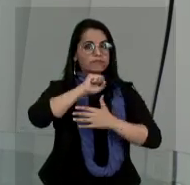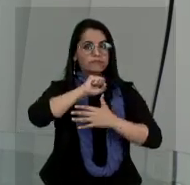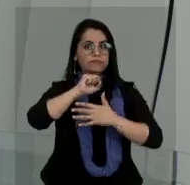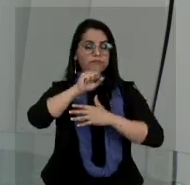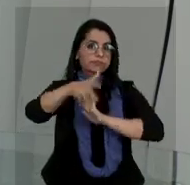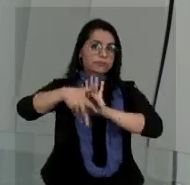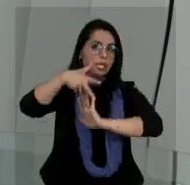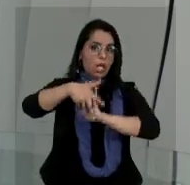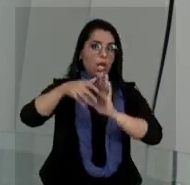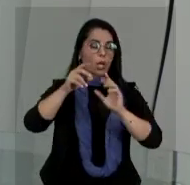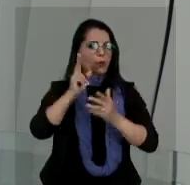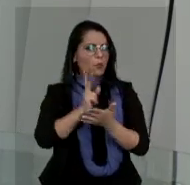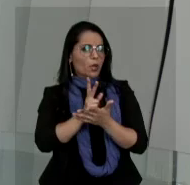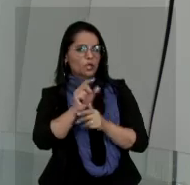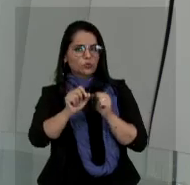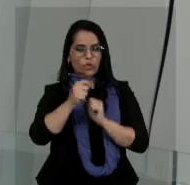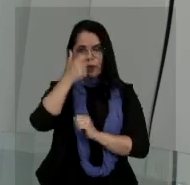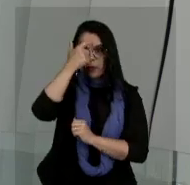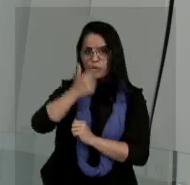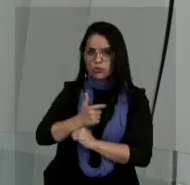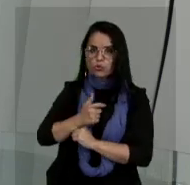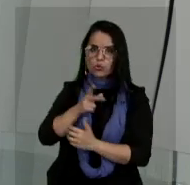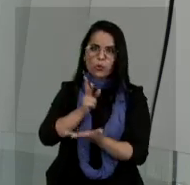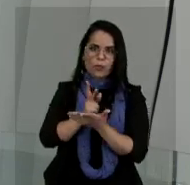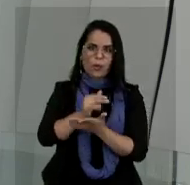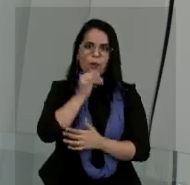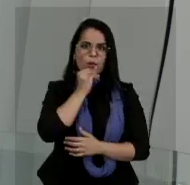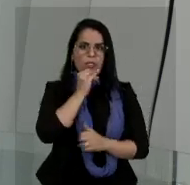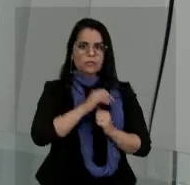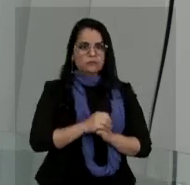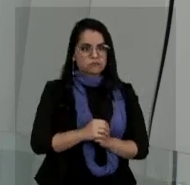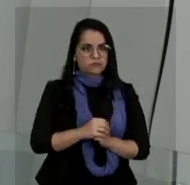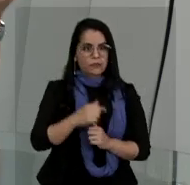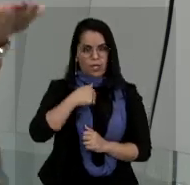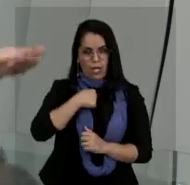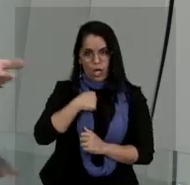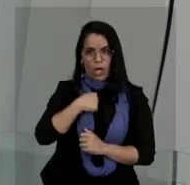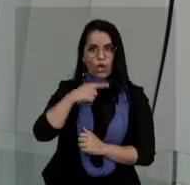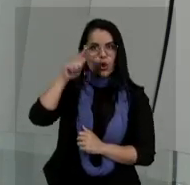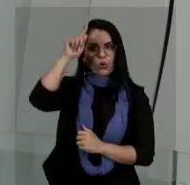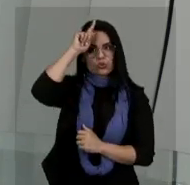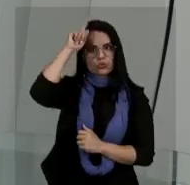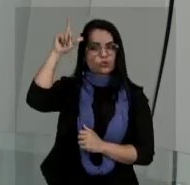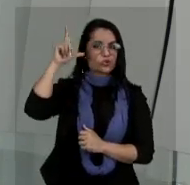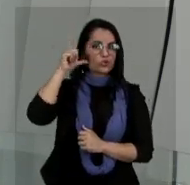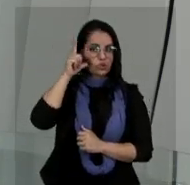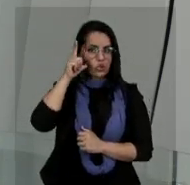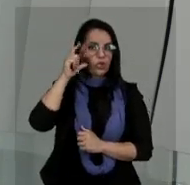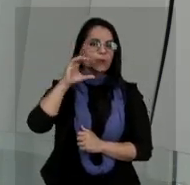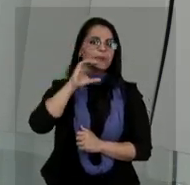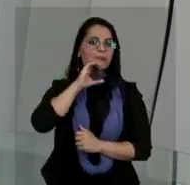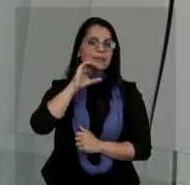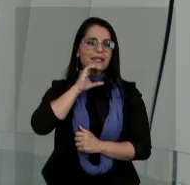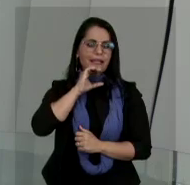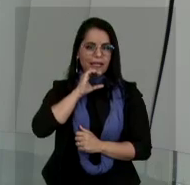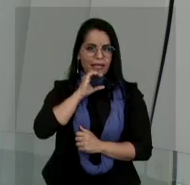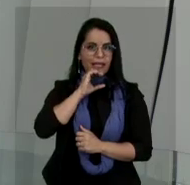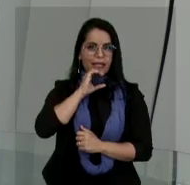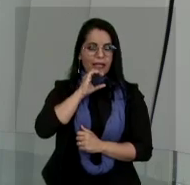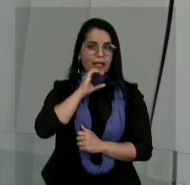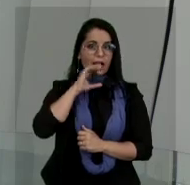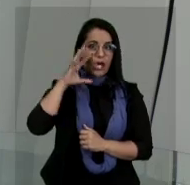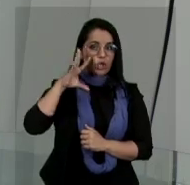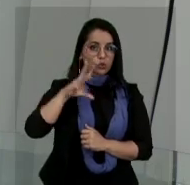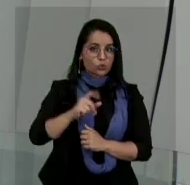Mesmo que possa ser a mesma pessoa, né, no caso meu, do Gilbert, da Carla, nossa colega que está